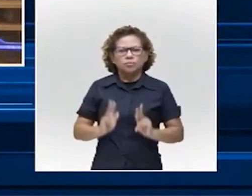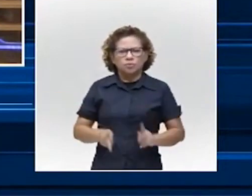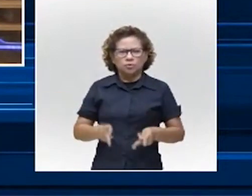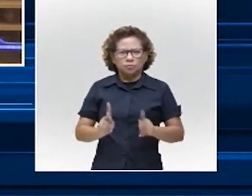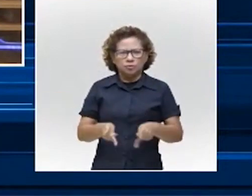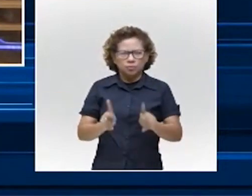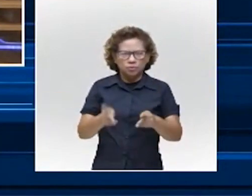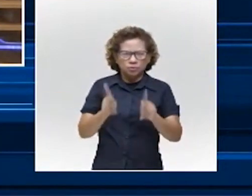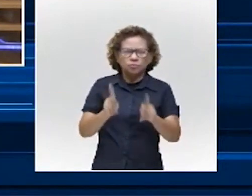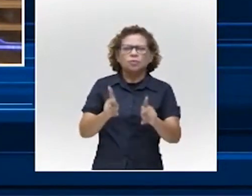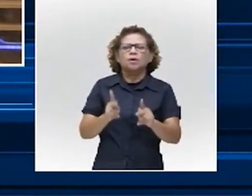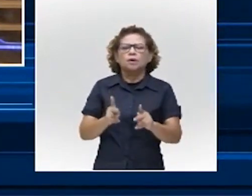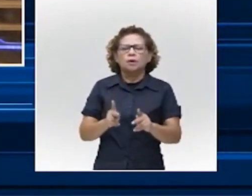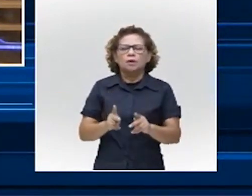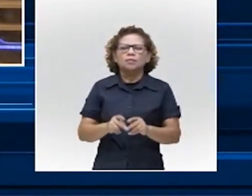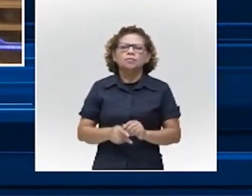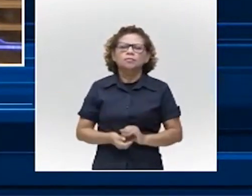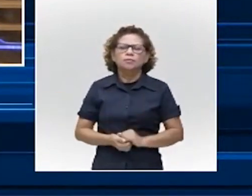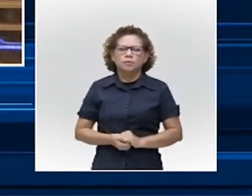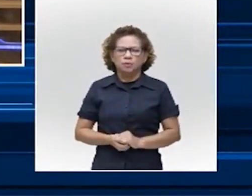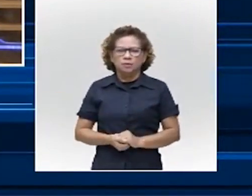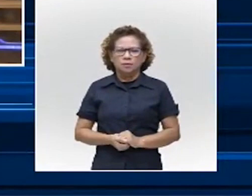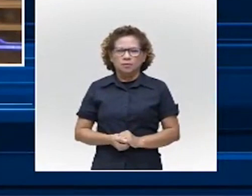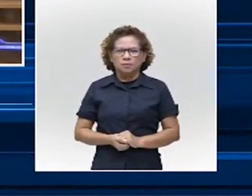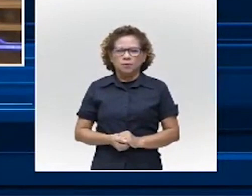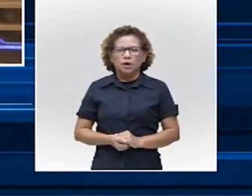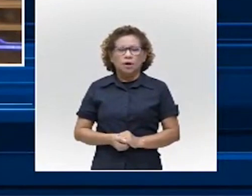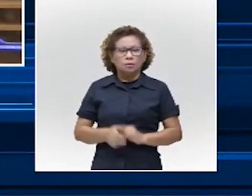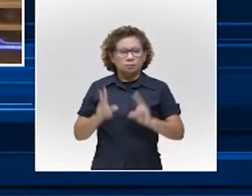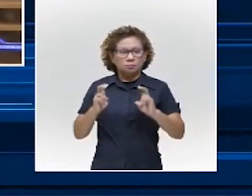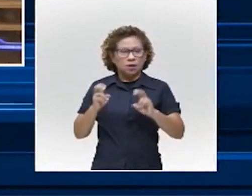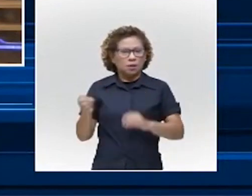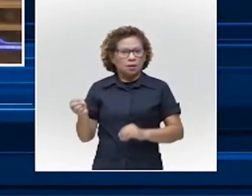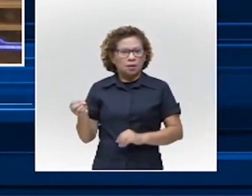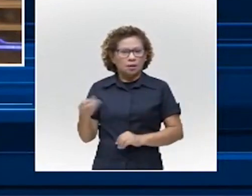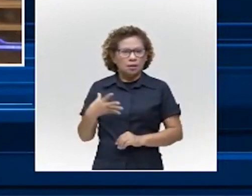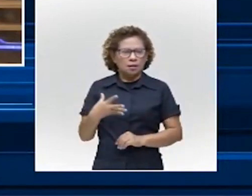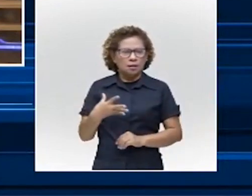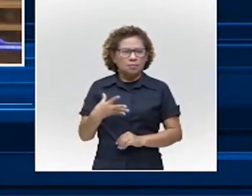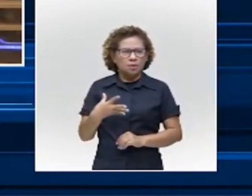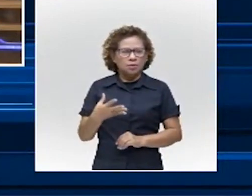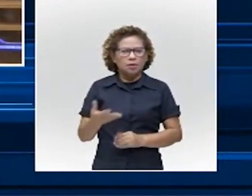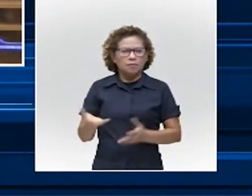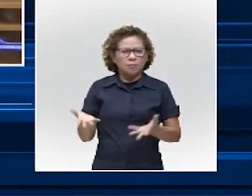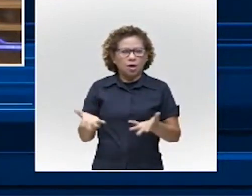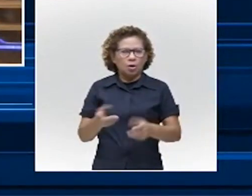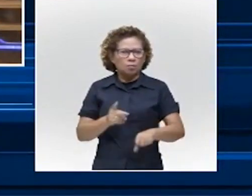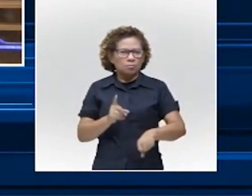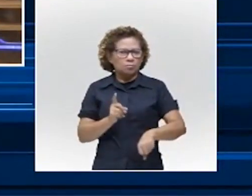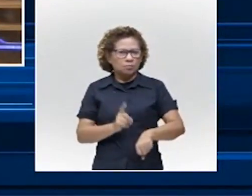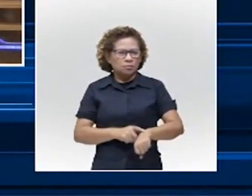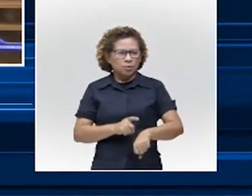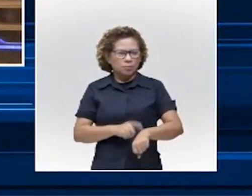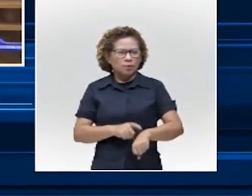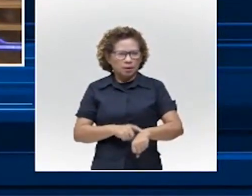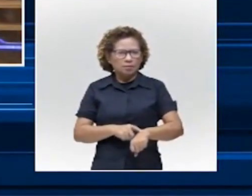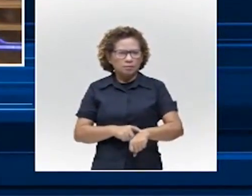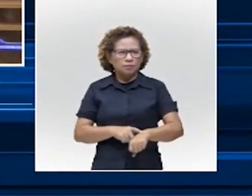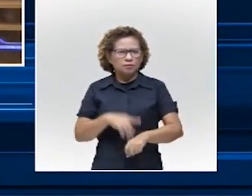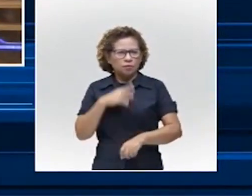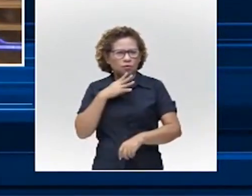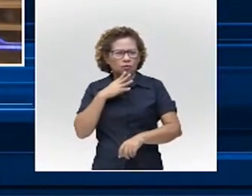segunda unidade, trazendo para vocês um tema novo. Nós vamos trabalhar, então, nesse momento da nossa aula, com as frações,